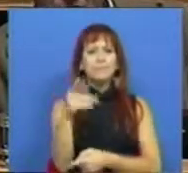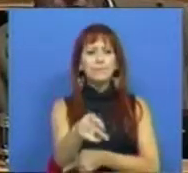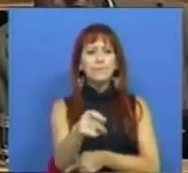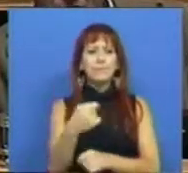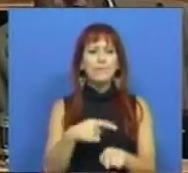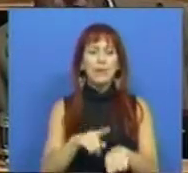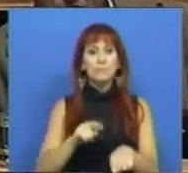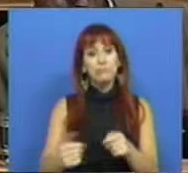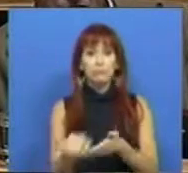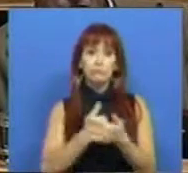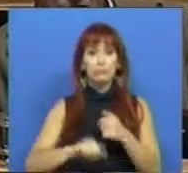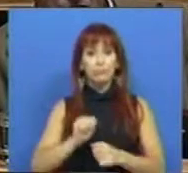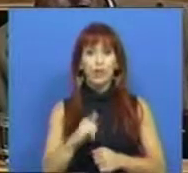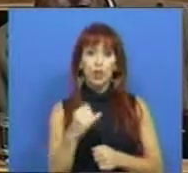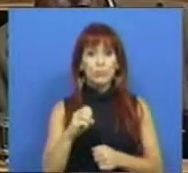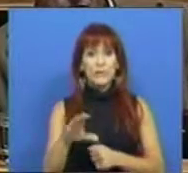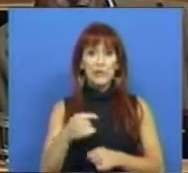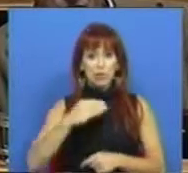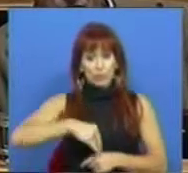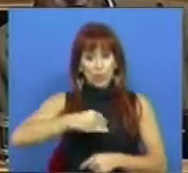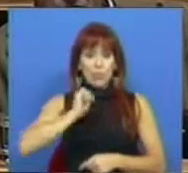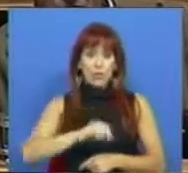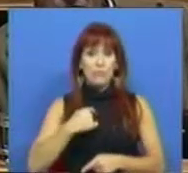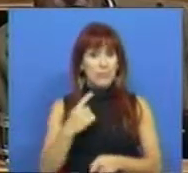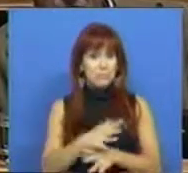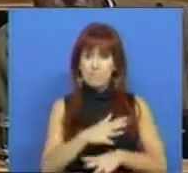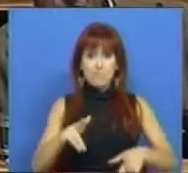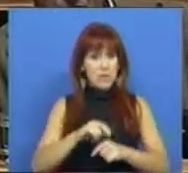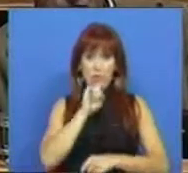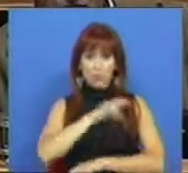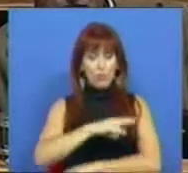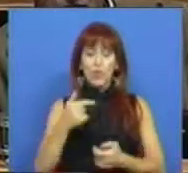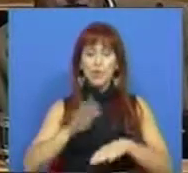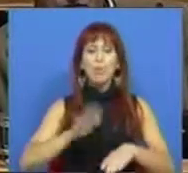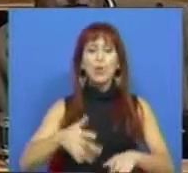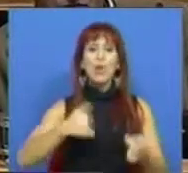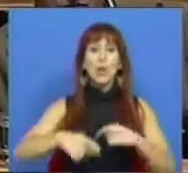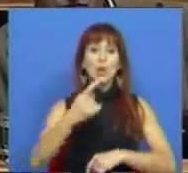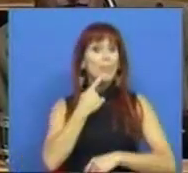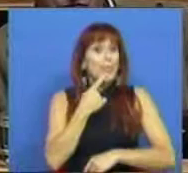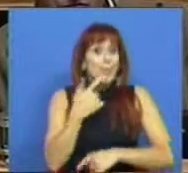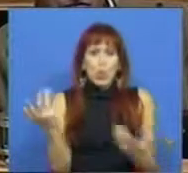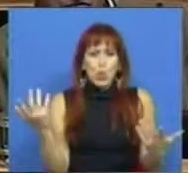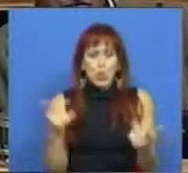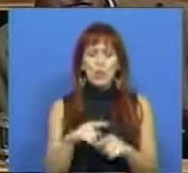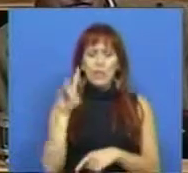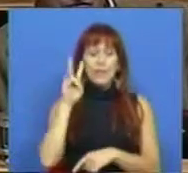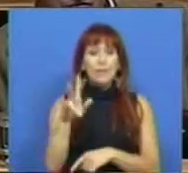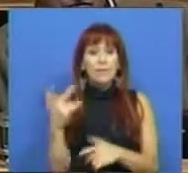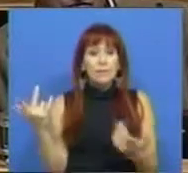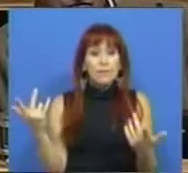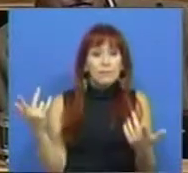observar, ainda em dados de 2010, que as preocupações são as maiores possíveis. É por isso que vemos